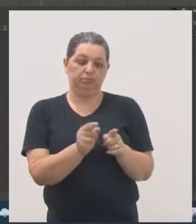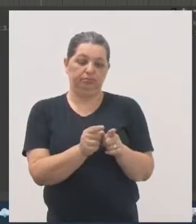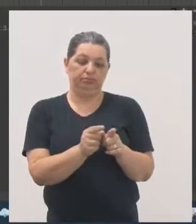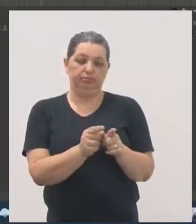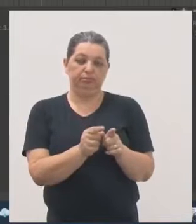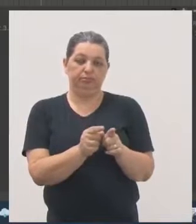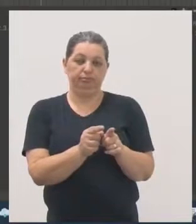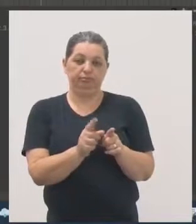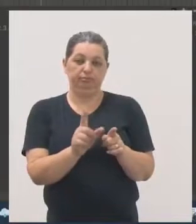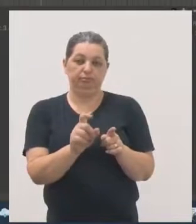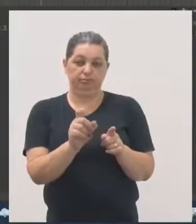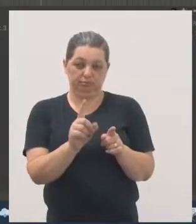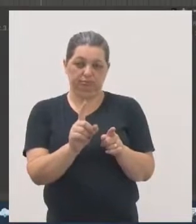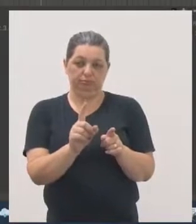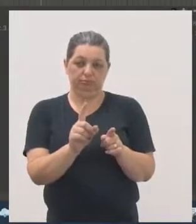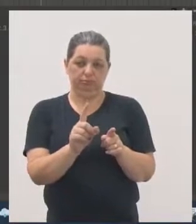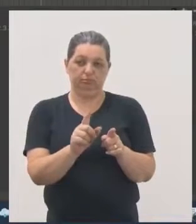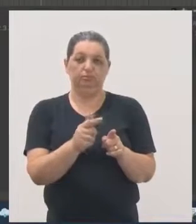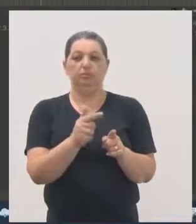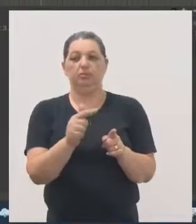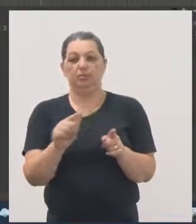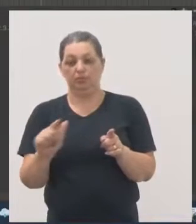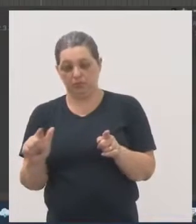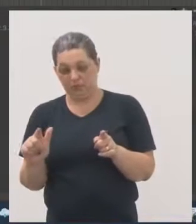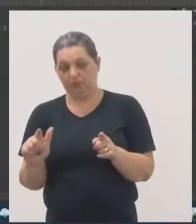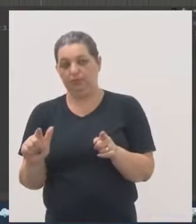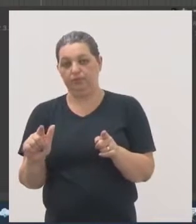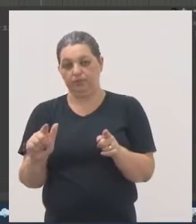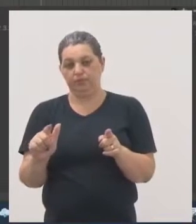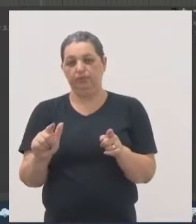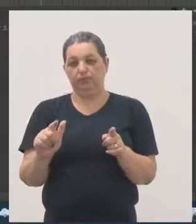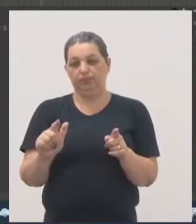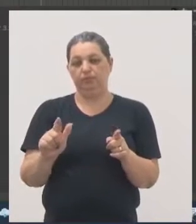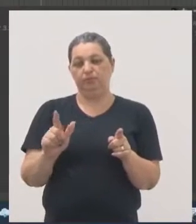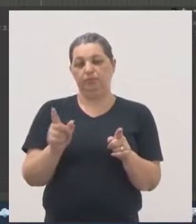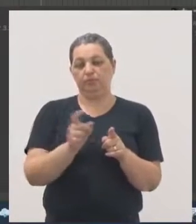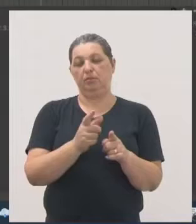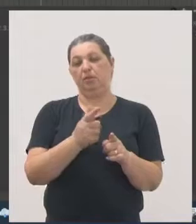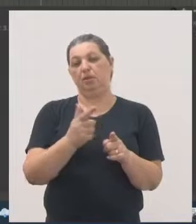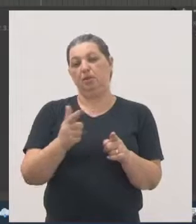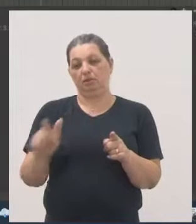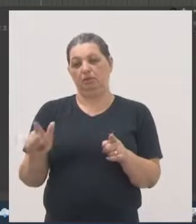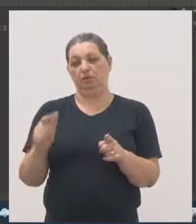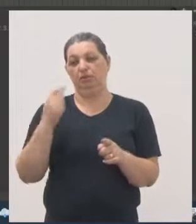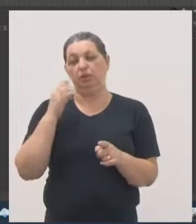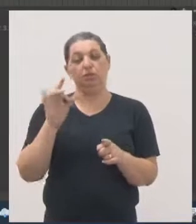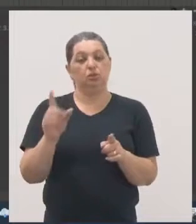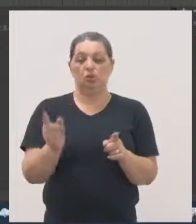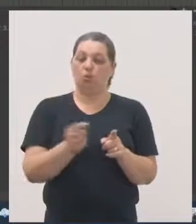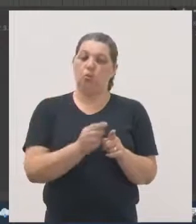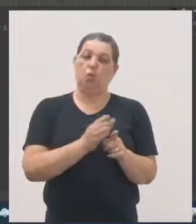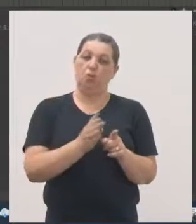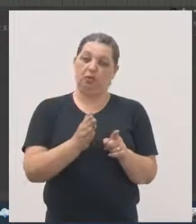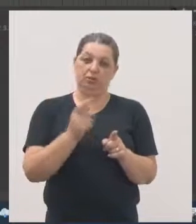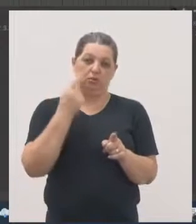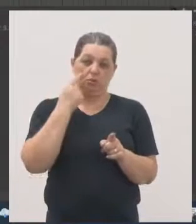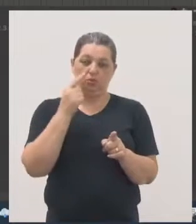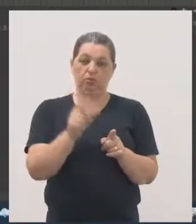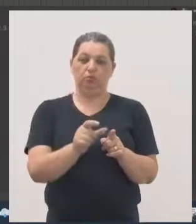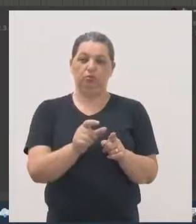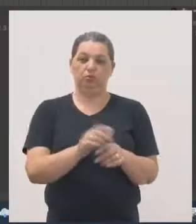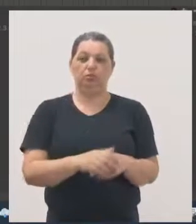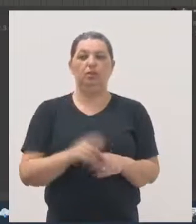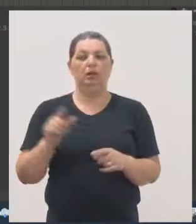Vou clicar aqui pra repetir, ó, tá vendo? Repete. Vai repetir só esse comecinho. Aqui